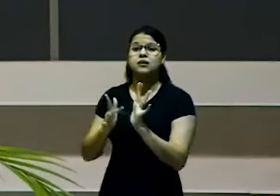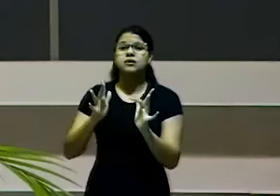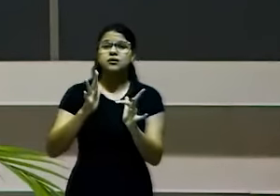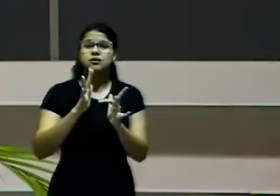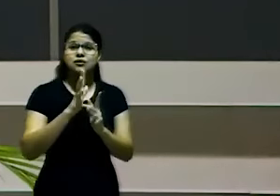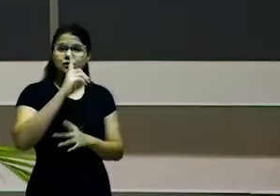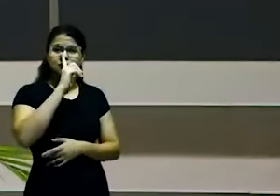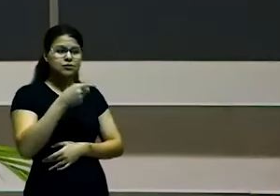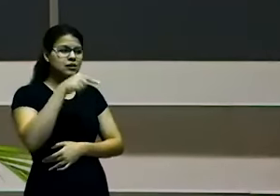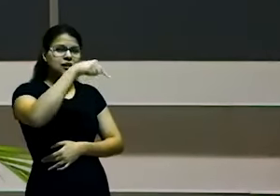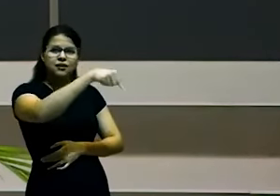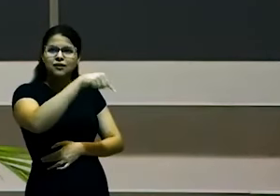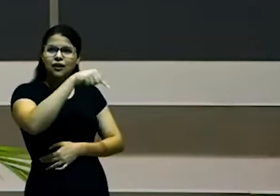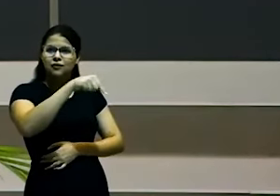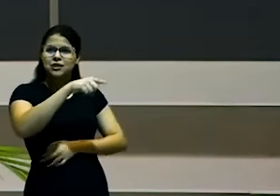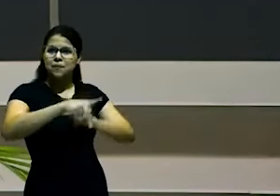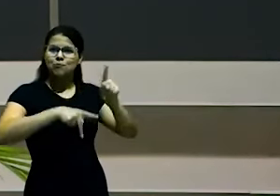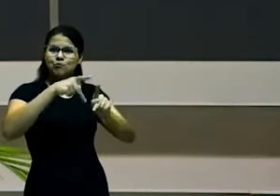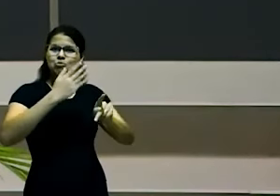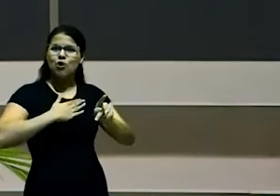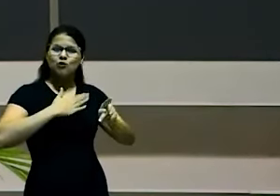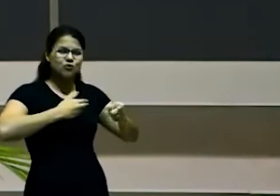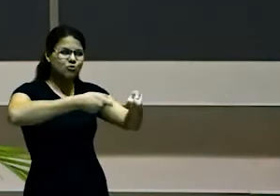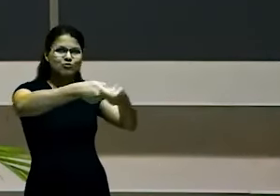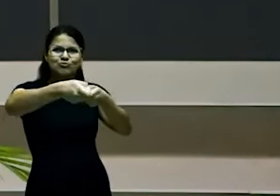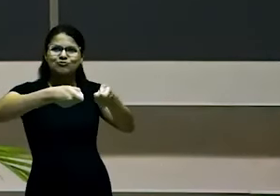minhas ovelhas